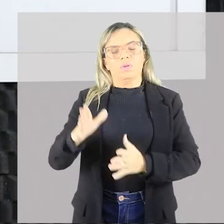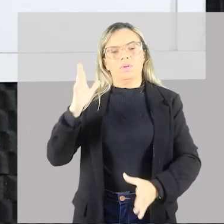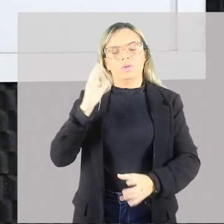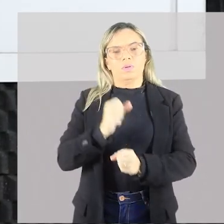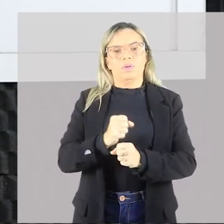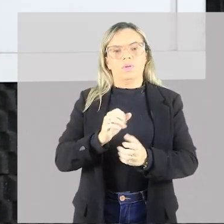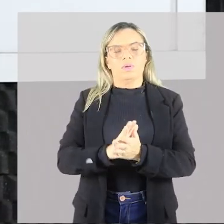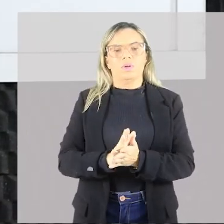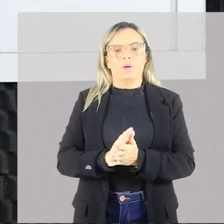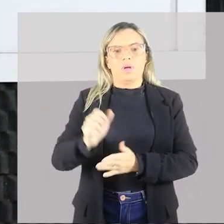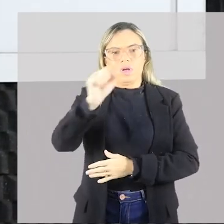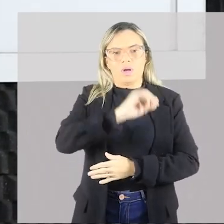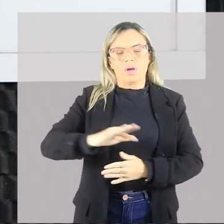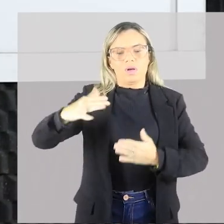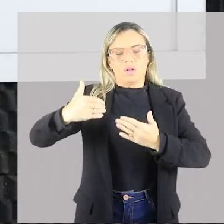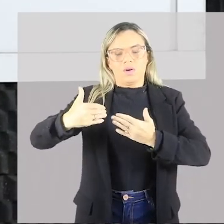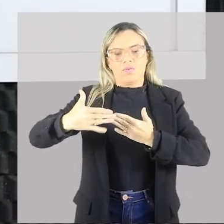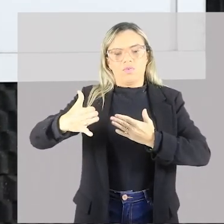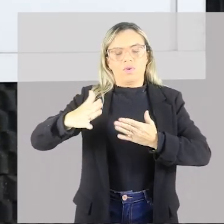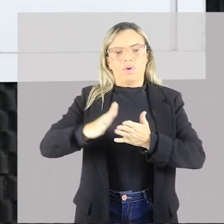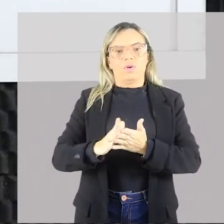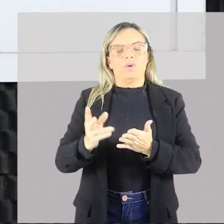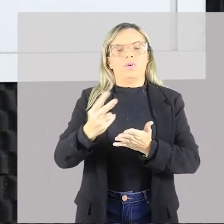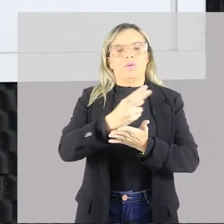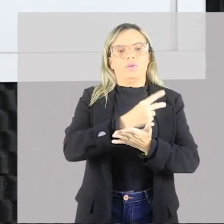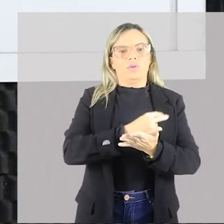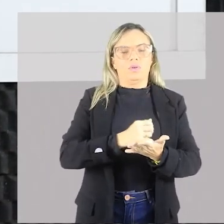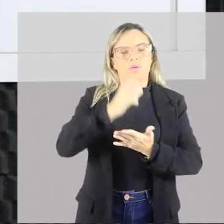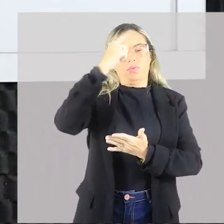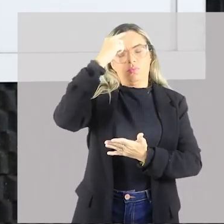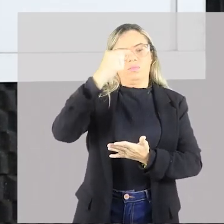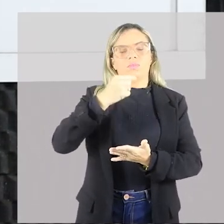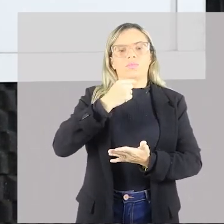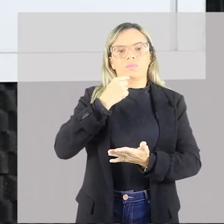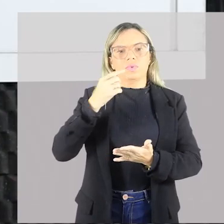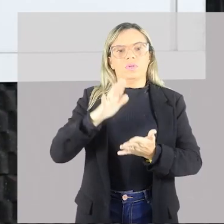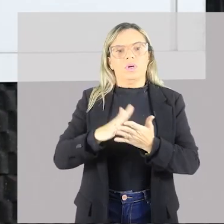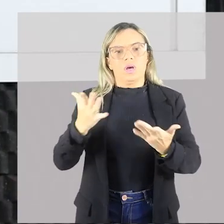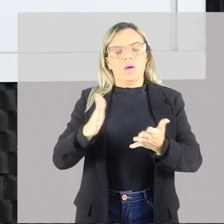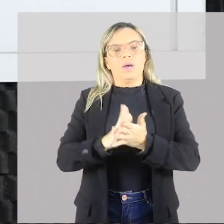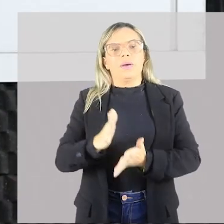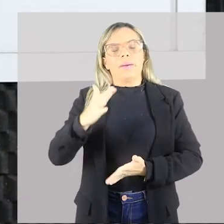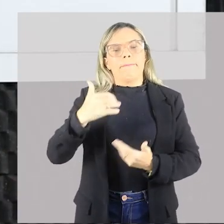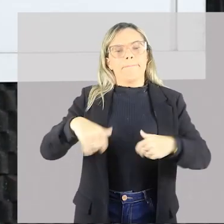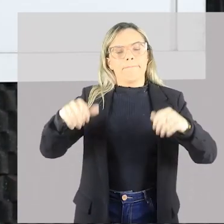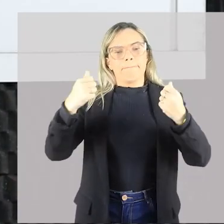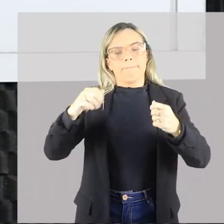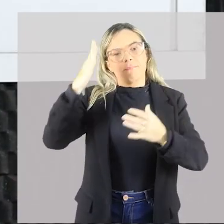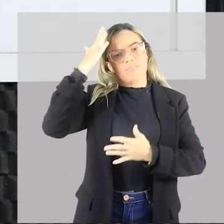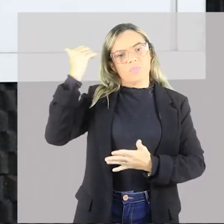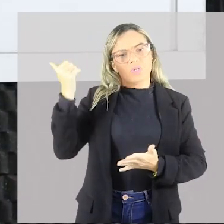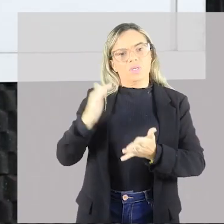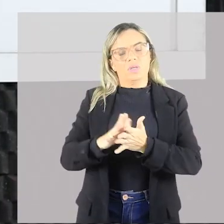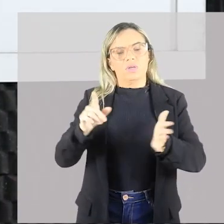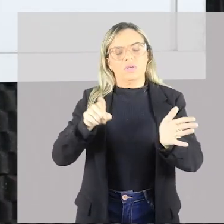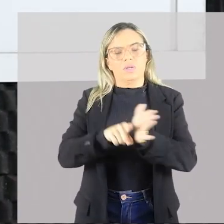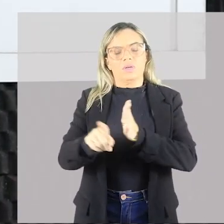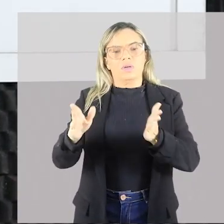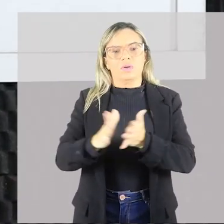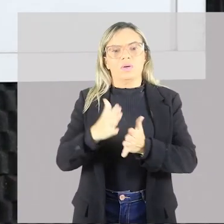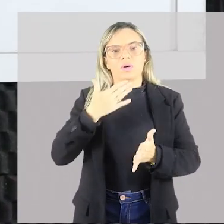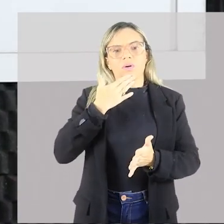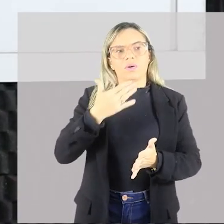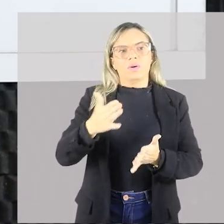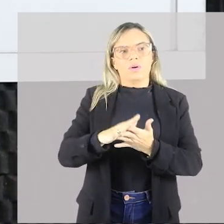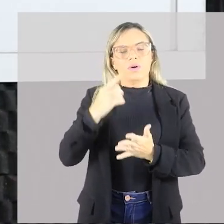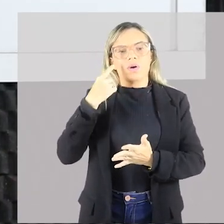área externa. Aí você tem que ter esse discernimento na hora da questão. Por exemplo, se ele pedisse, se fosse uma questão